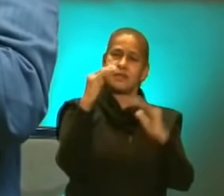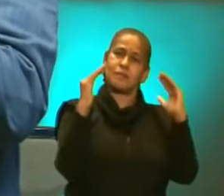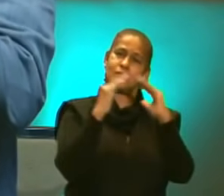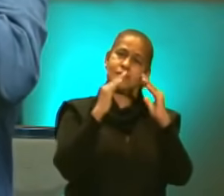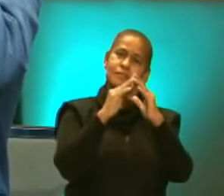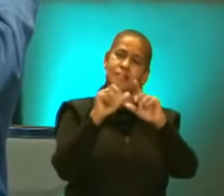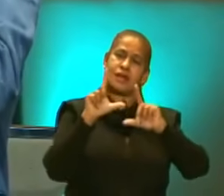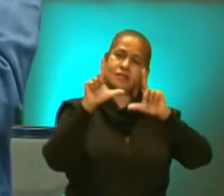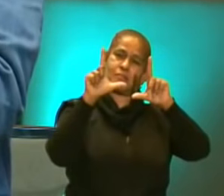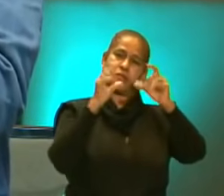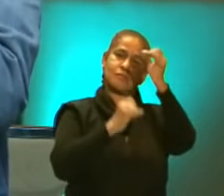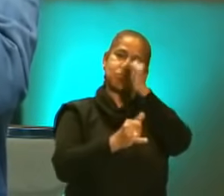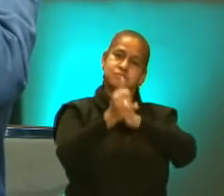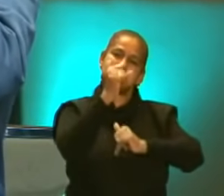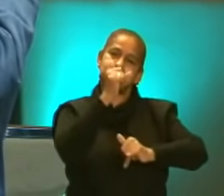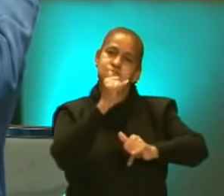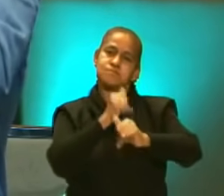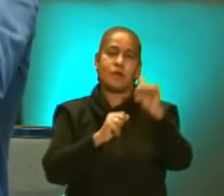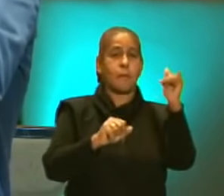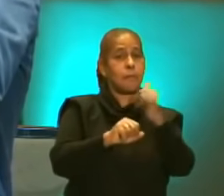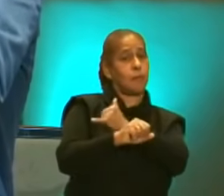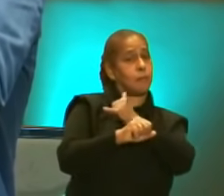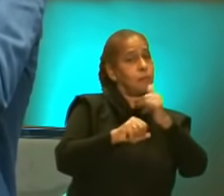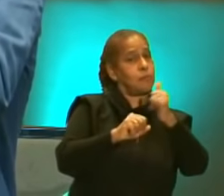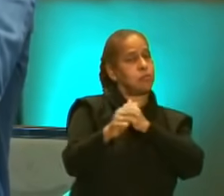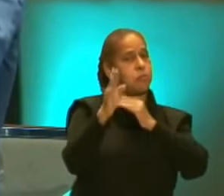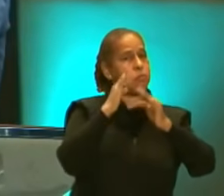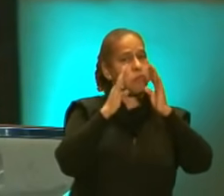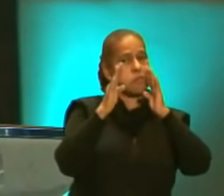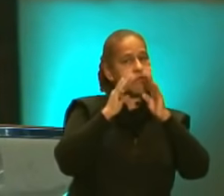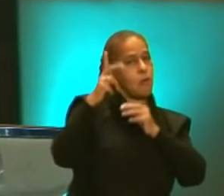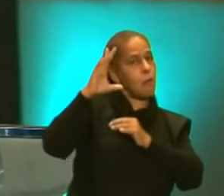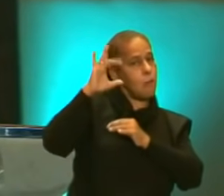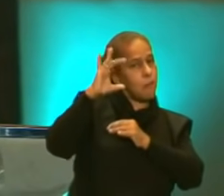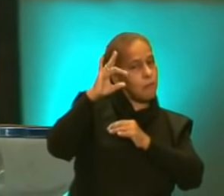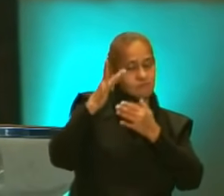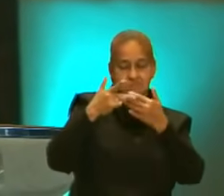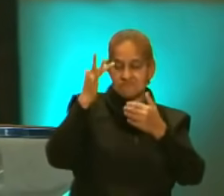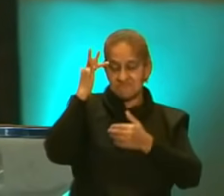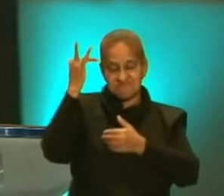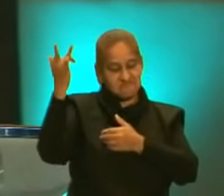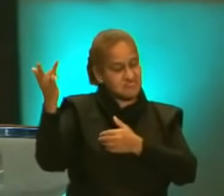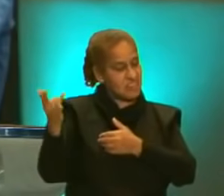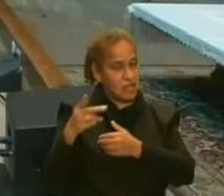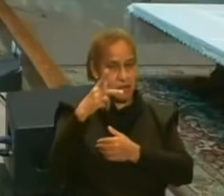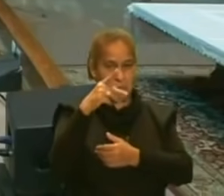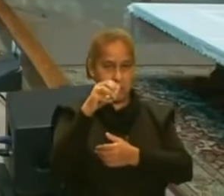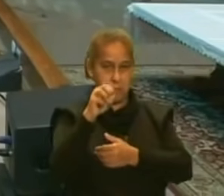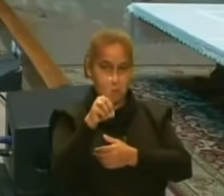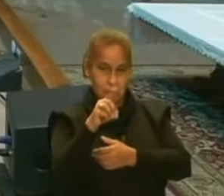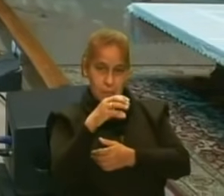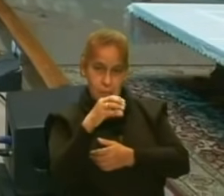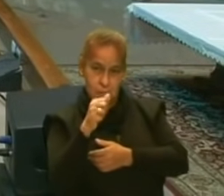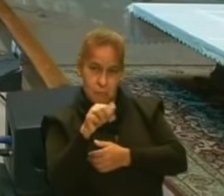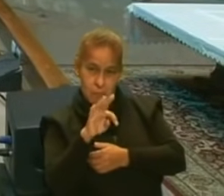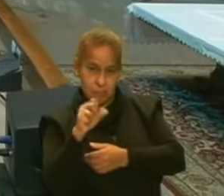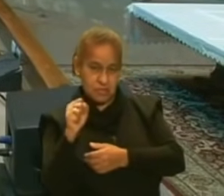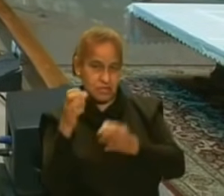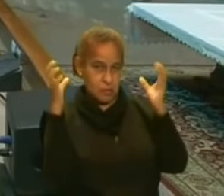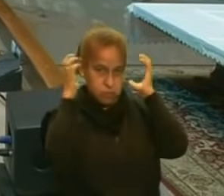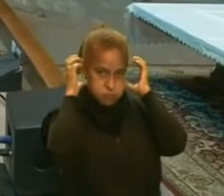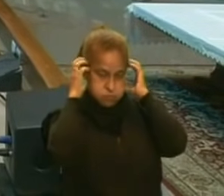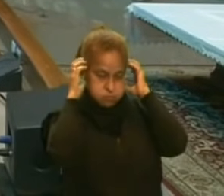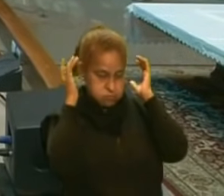gente pela televisão, está assistindo a gente, quem sabe, no podcast, no rádio, se você